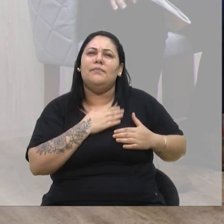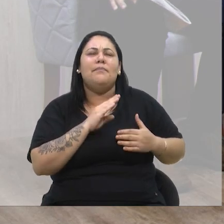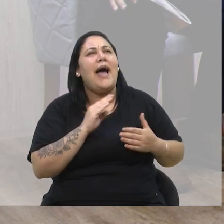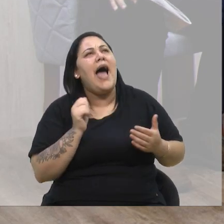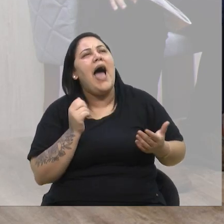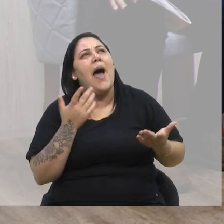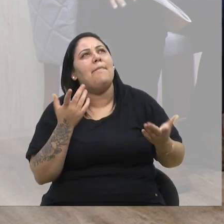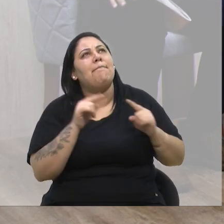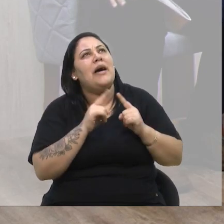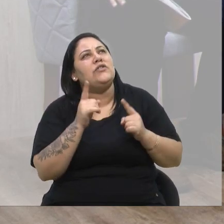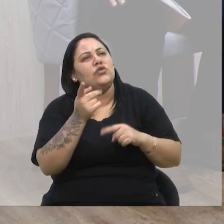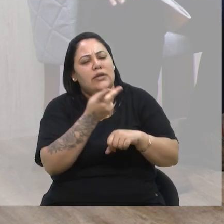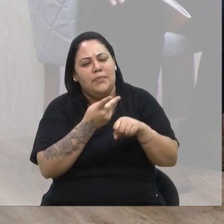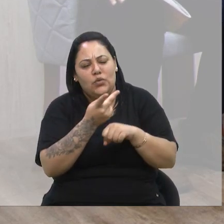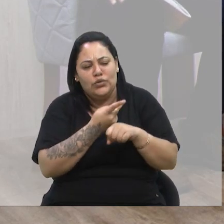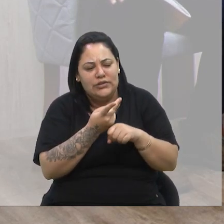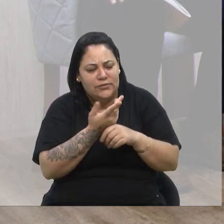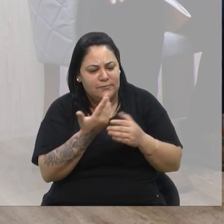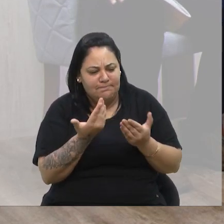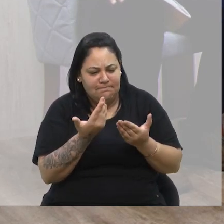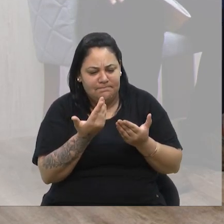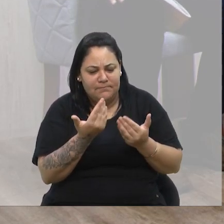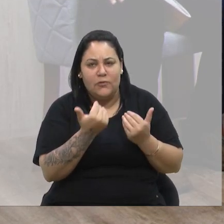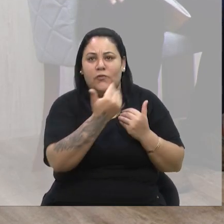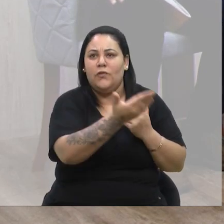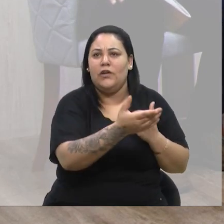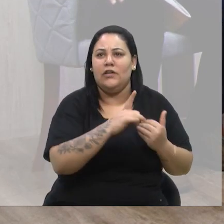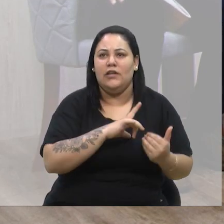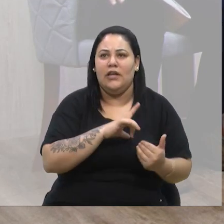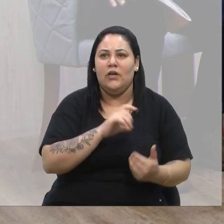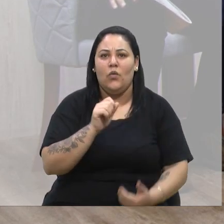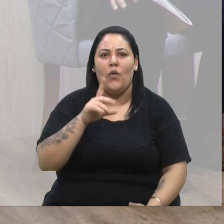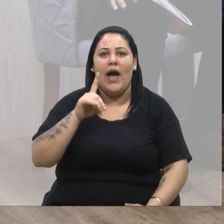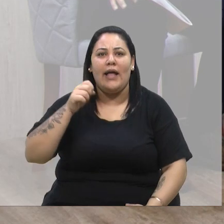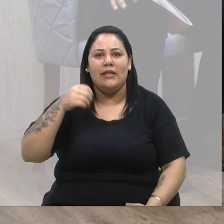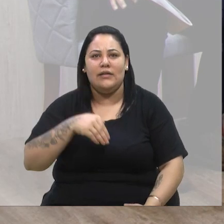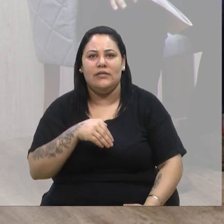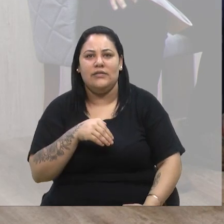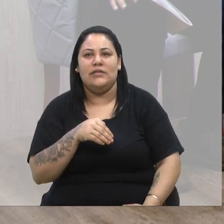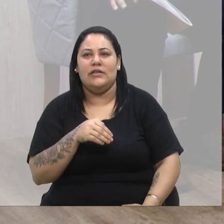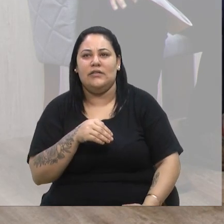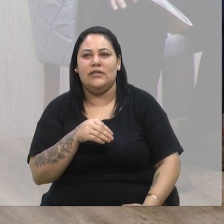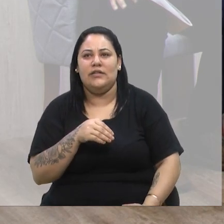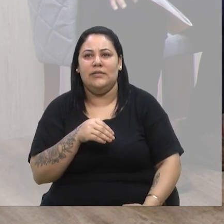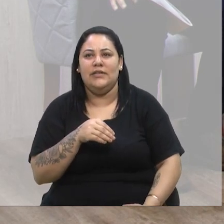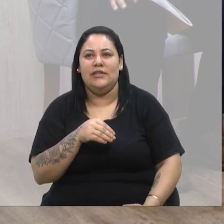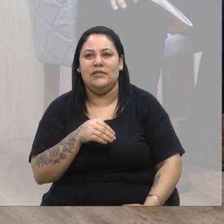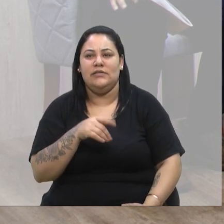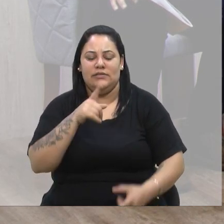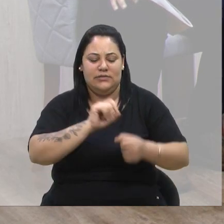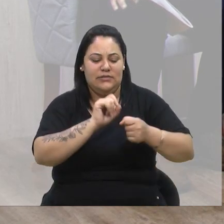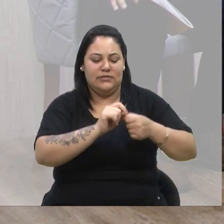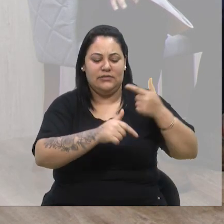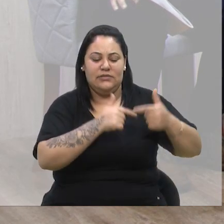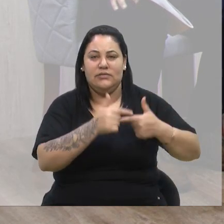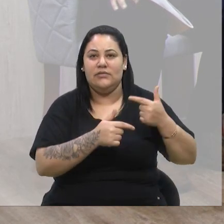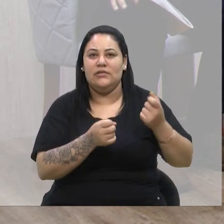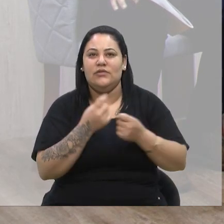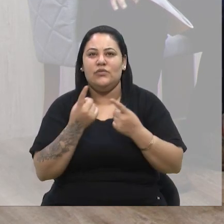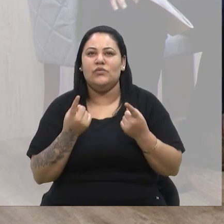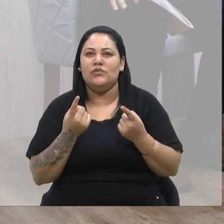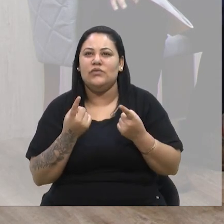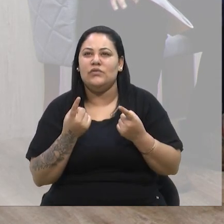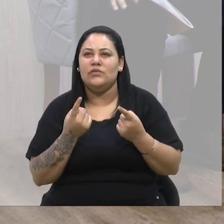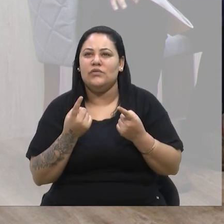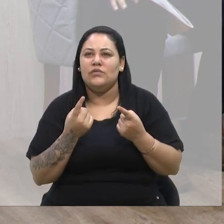né? Ele disse, mas tu tá procurando fora e aqui tem o Adam. Ele conhecia o Adam, que fazia alguns trabalhos para ele.